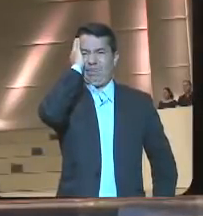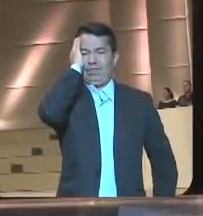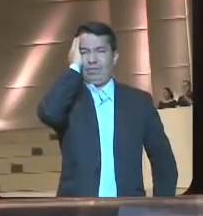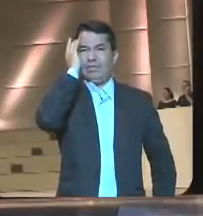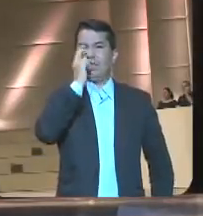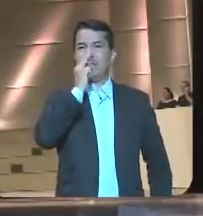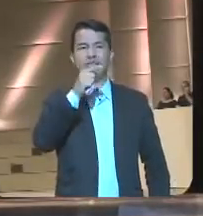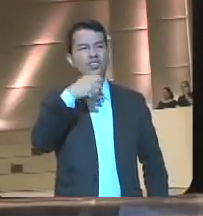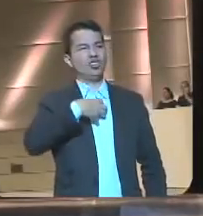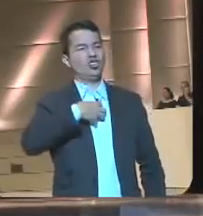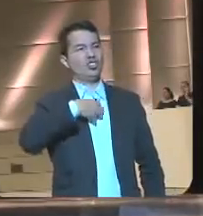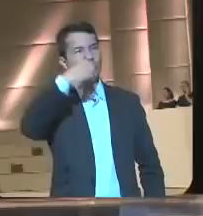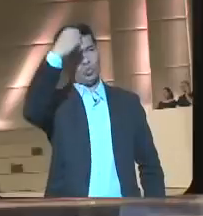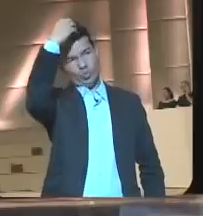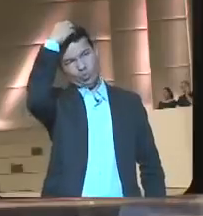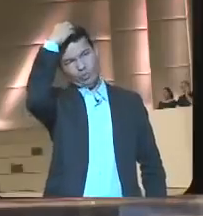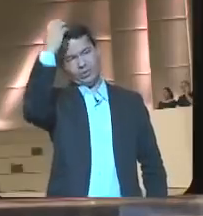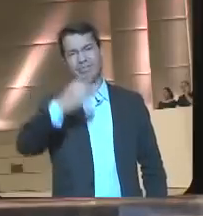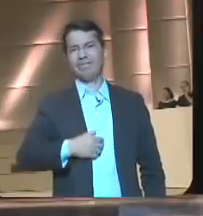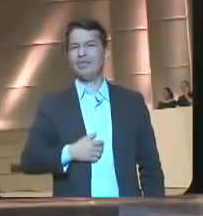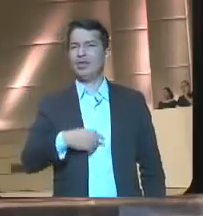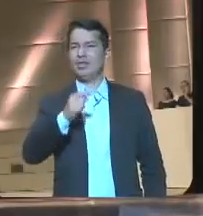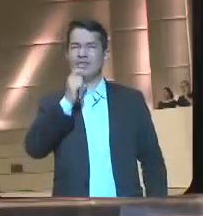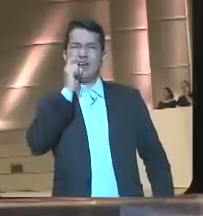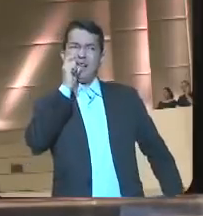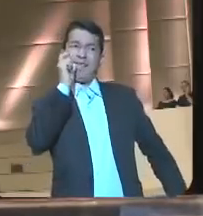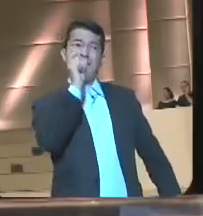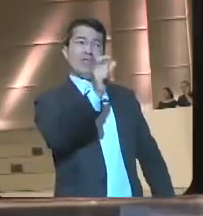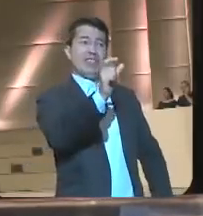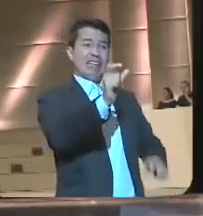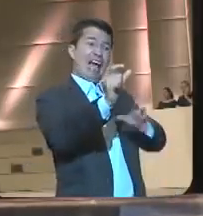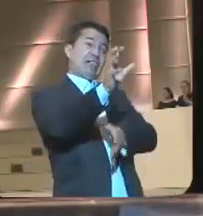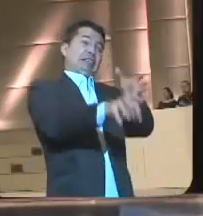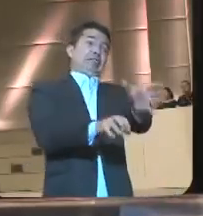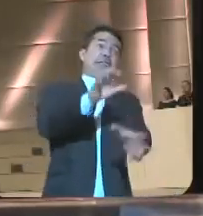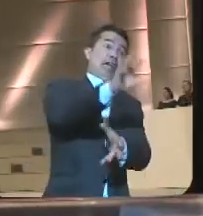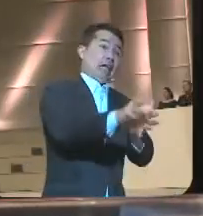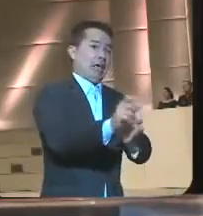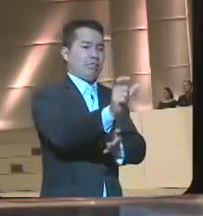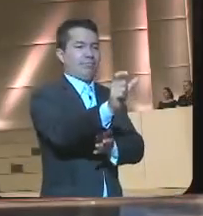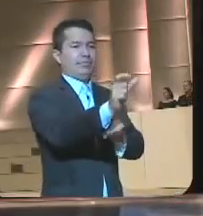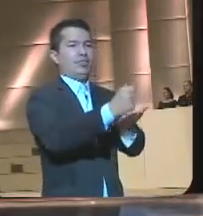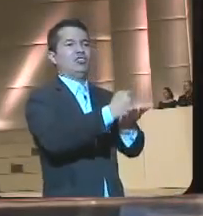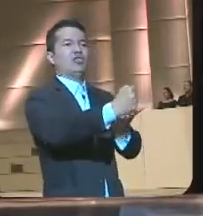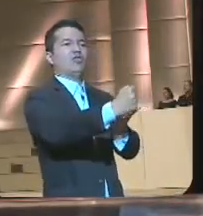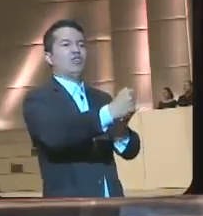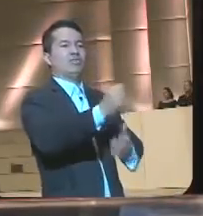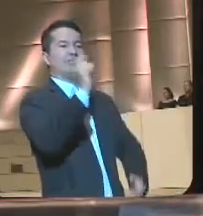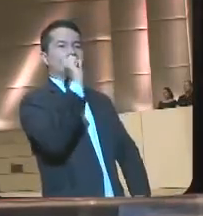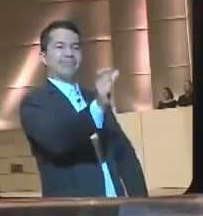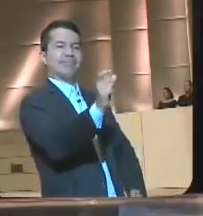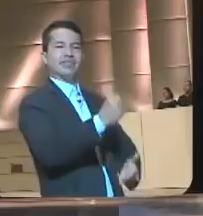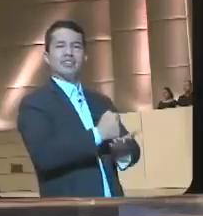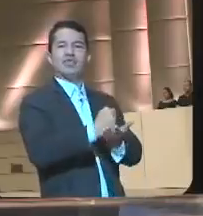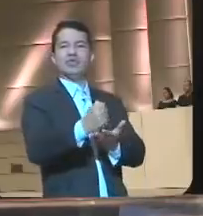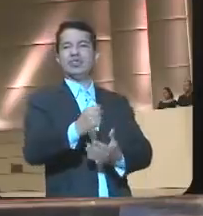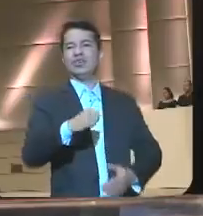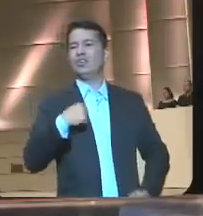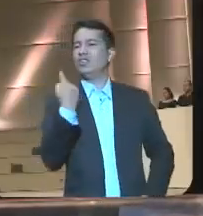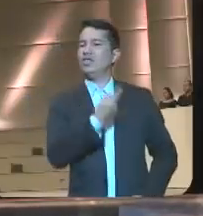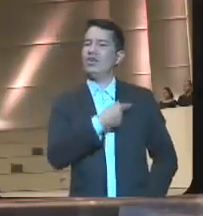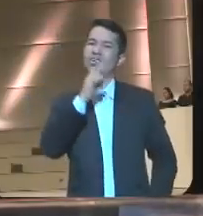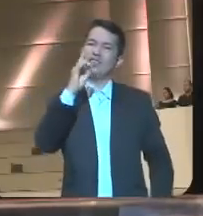pior que não dá pra voltar não dá pra engolir as palavras de voz já falou a única coisa pode pedir desculpa mas